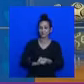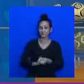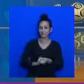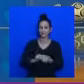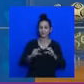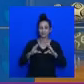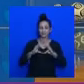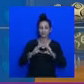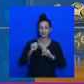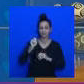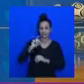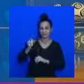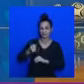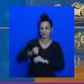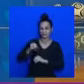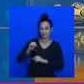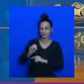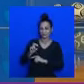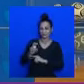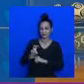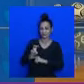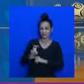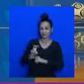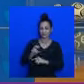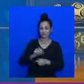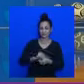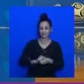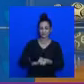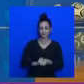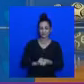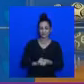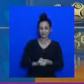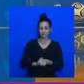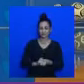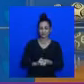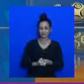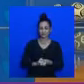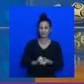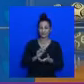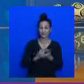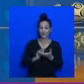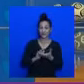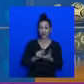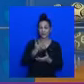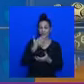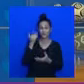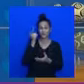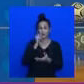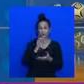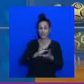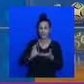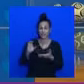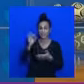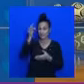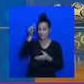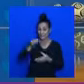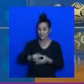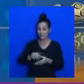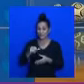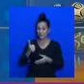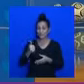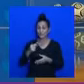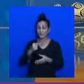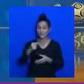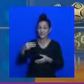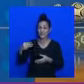Bola azul 05. Azul 05. Na Loto Fácil você ganha acertando 11, 12, 13,